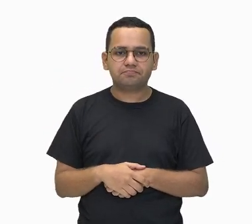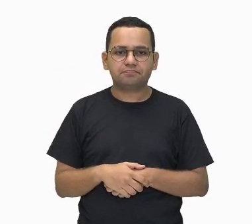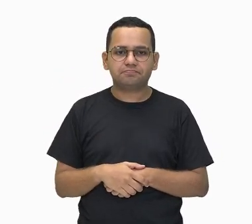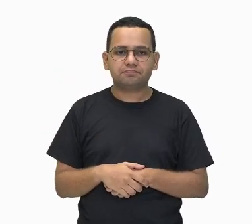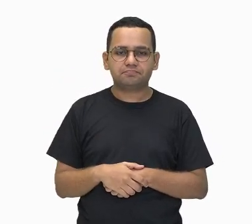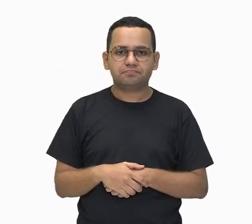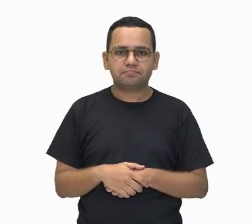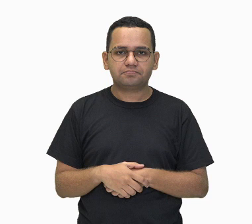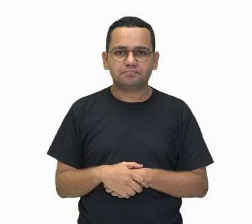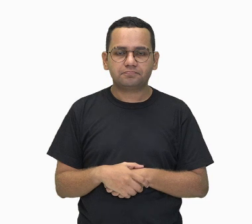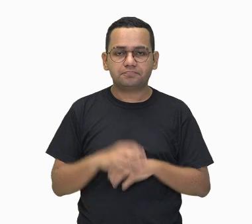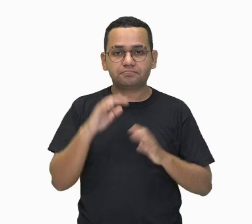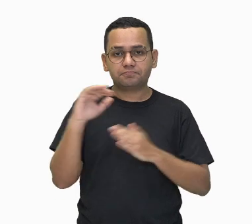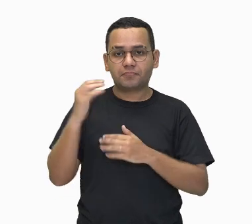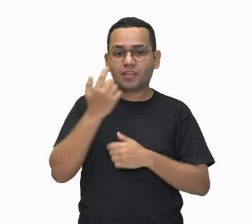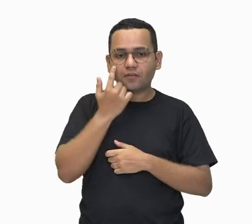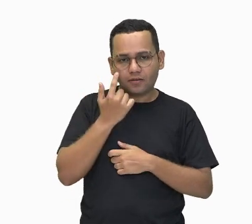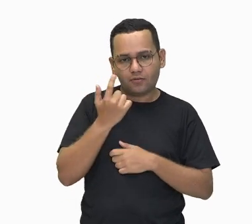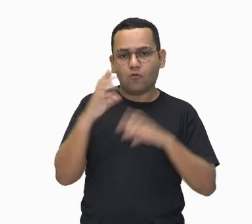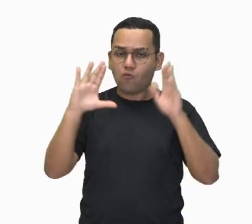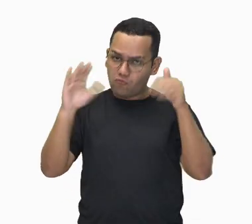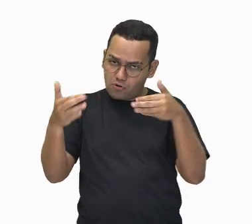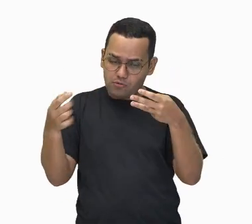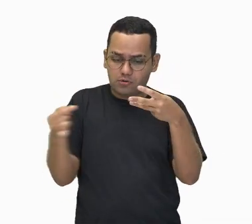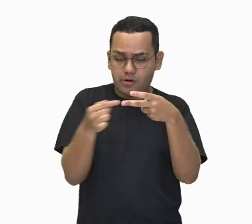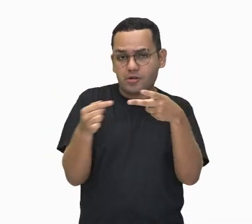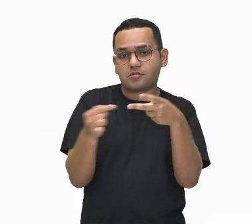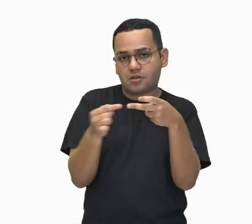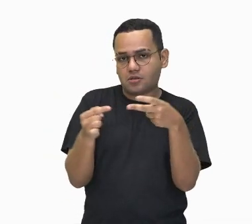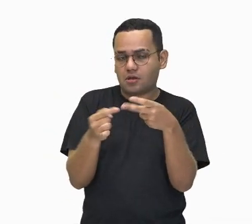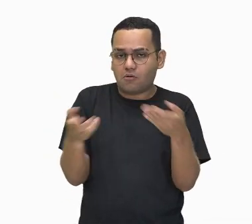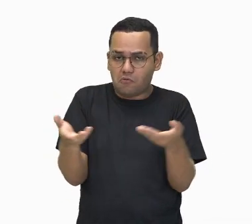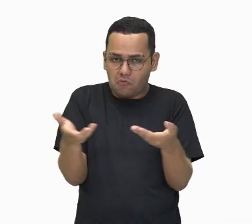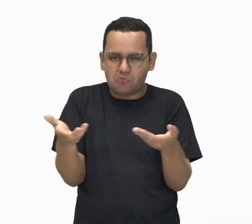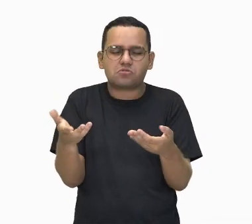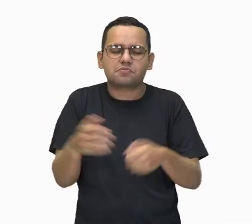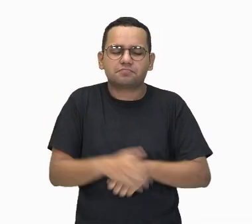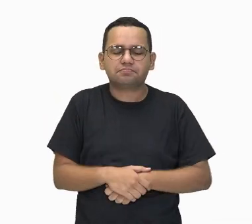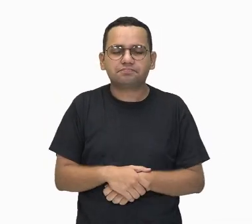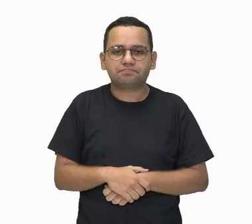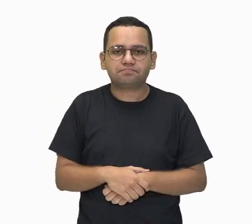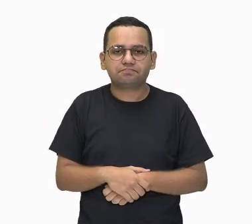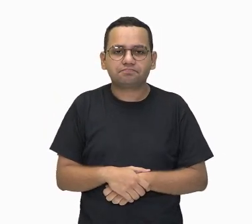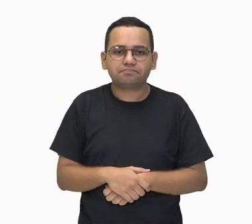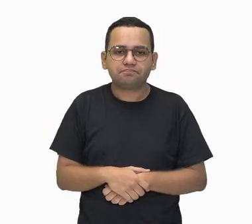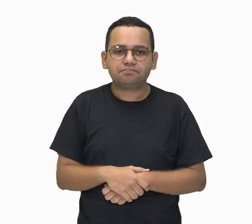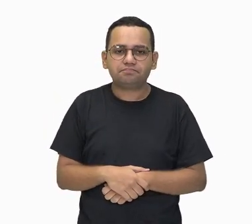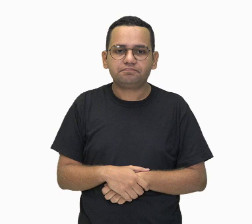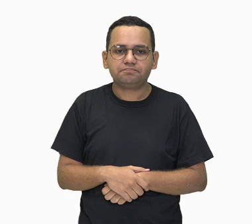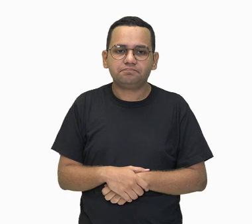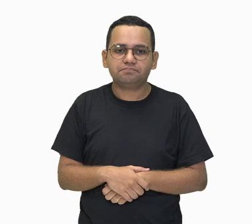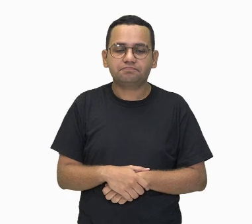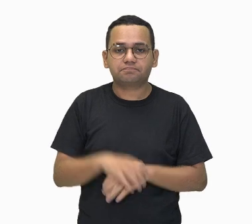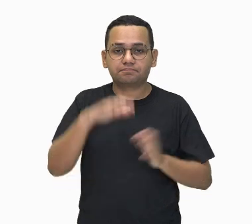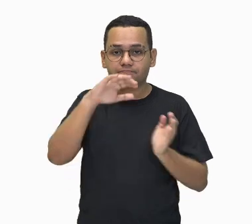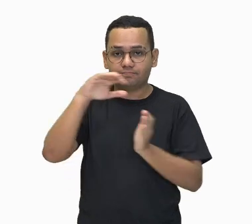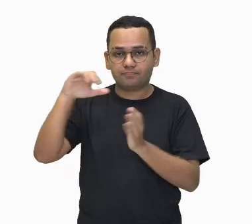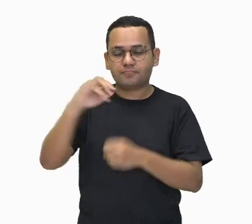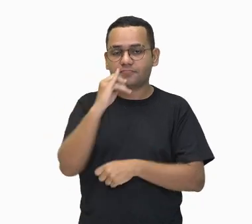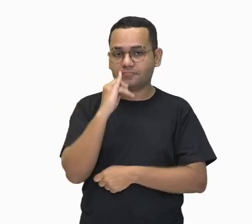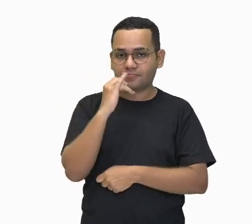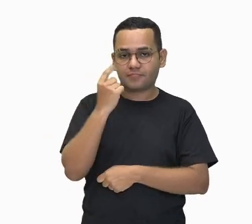tá? E esse é o principal ponto que nós temos aqui que nos concentrar, tá bom? Vamos ver um exemplo, como é que funciona, então,